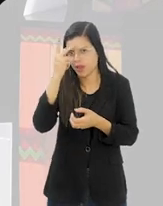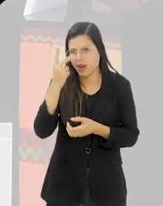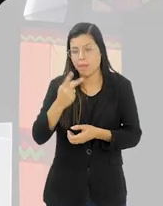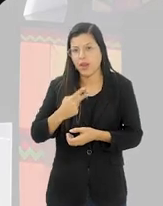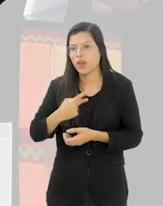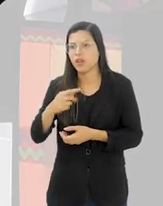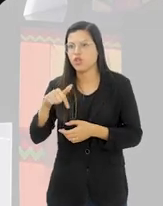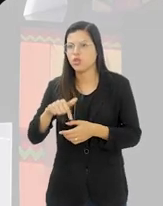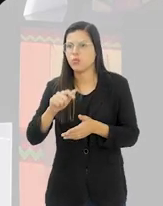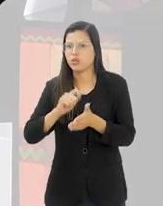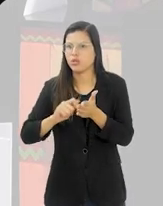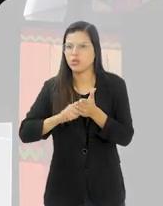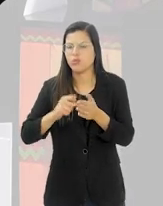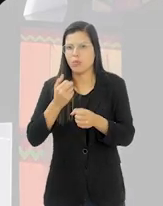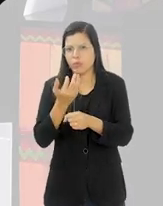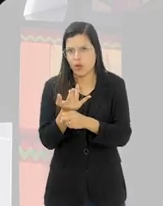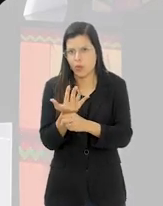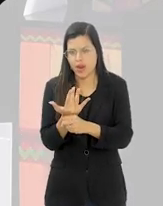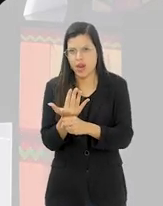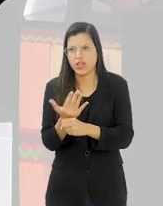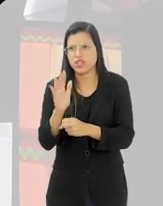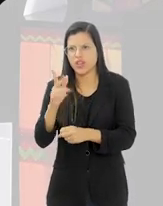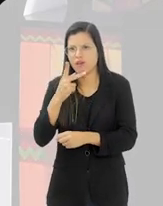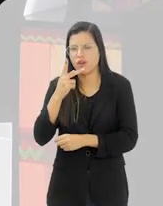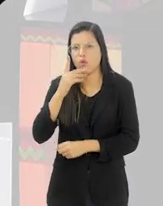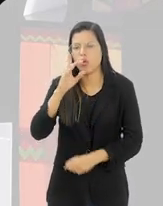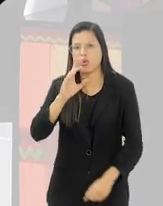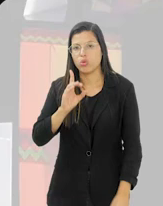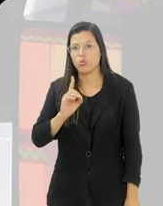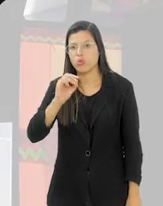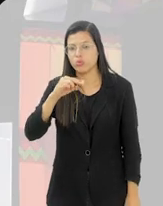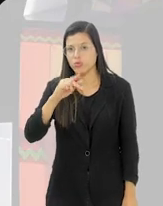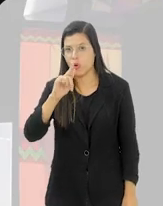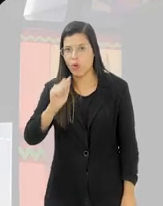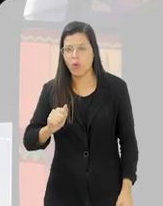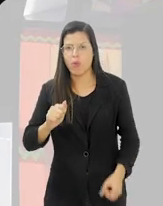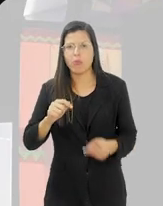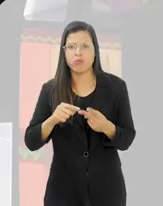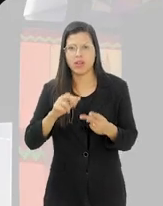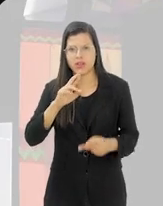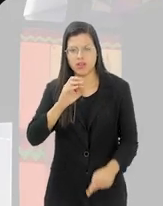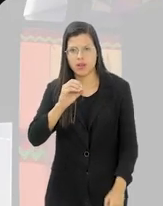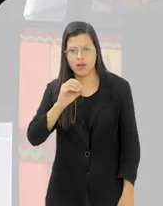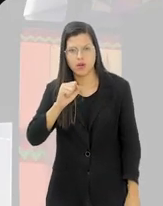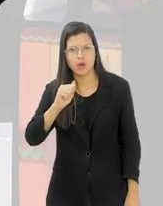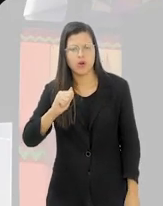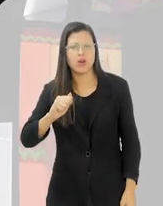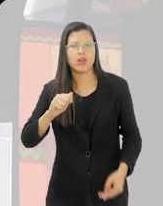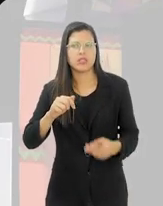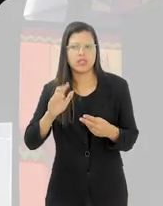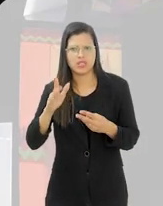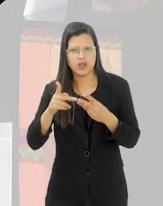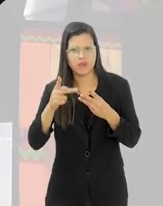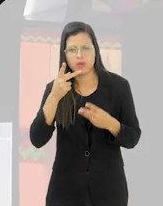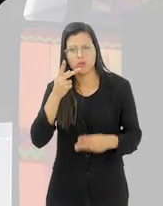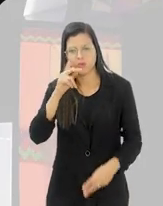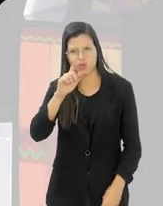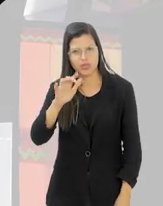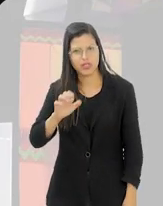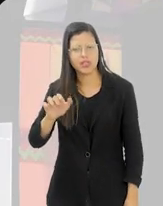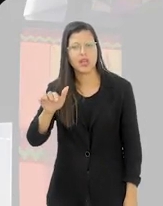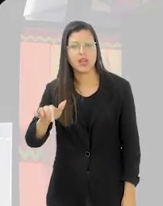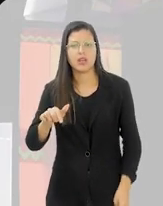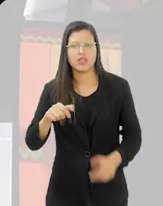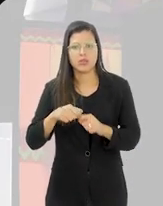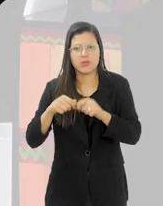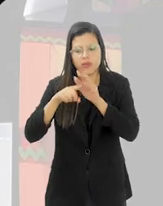que já falou do Donga, já falou da Rosa, já falou do Zé Catimba, de grandes nomes, né? E a gente fez o estudo em